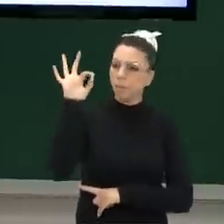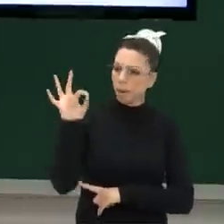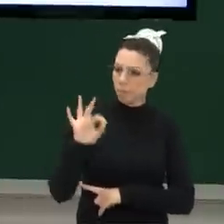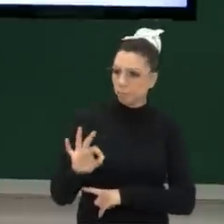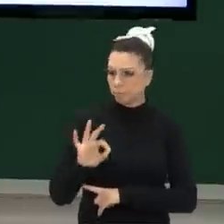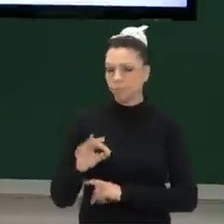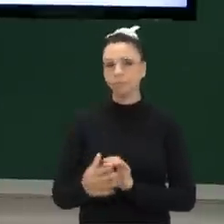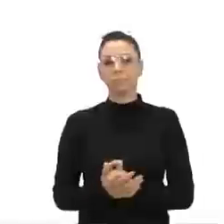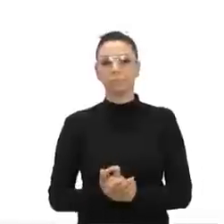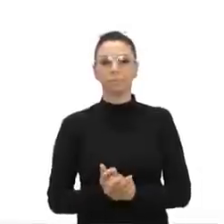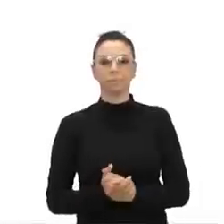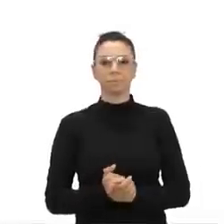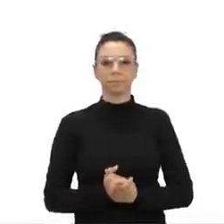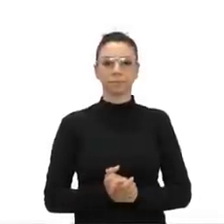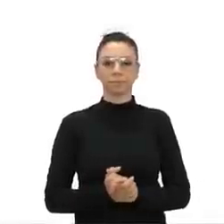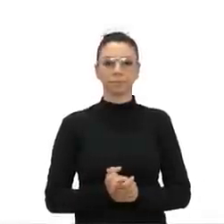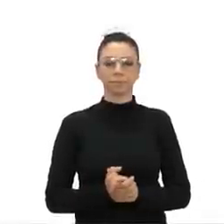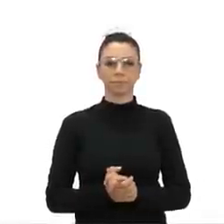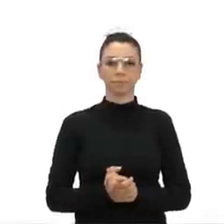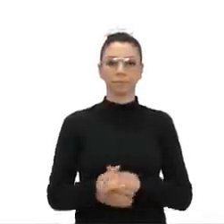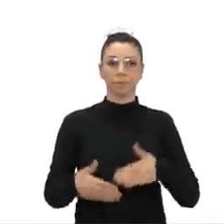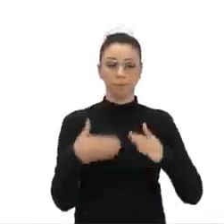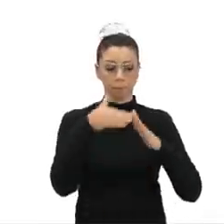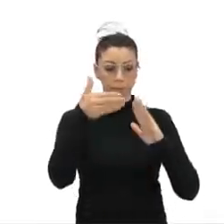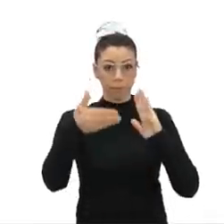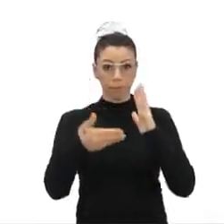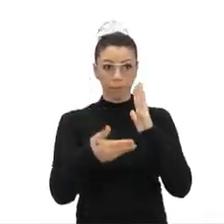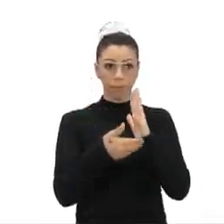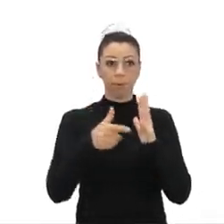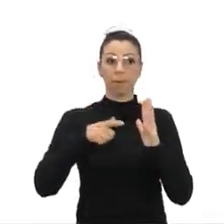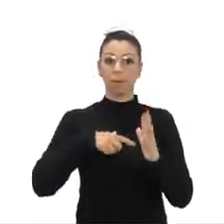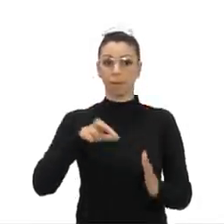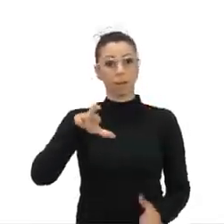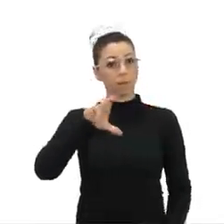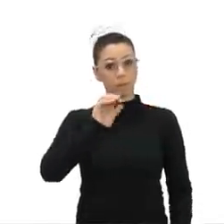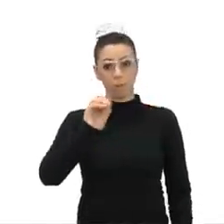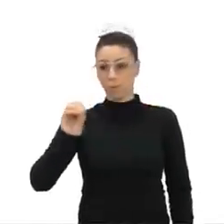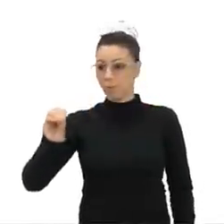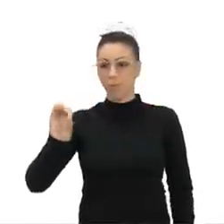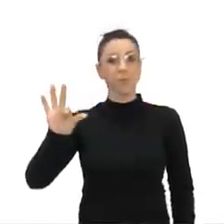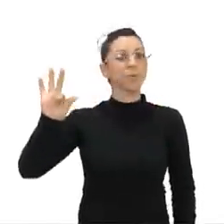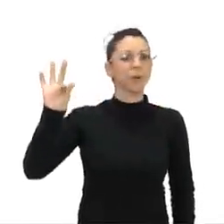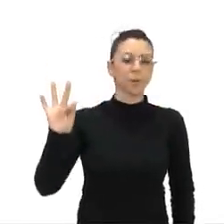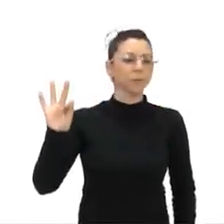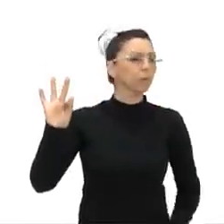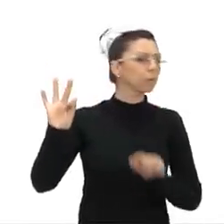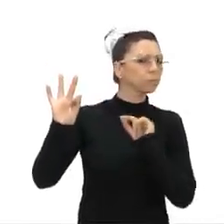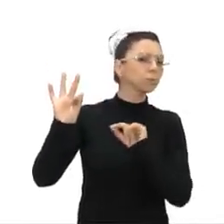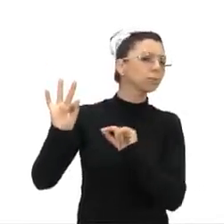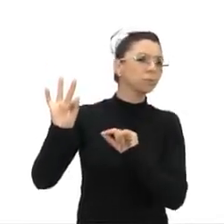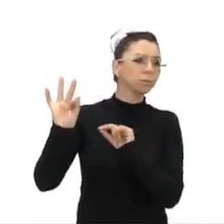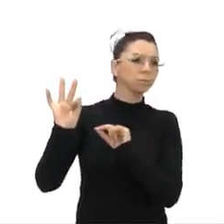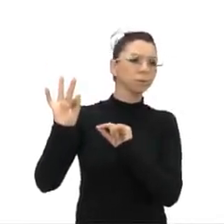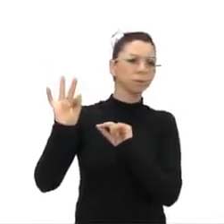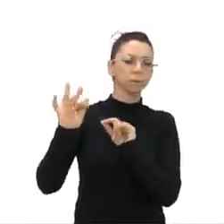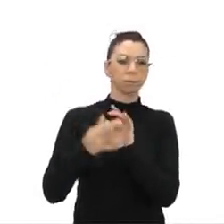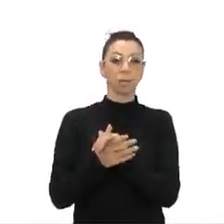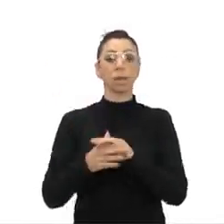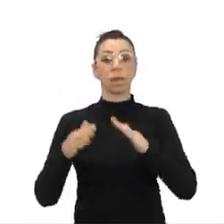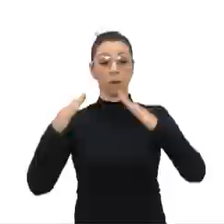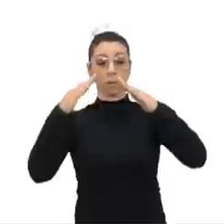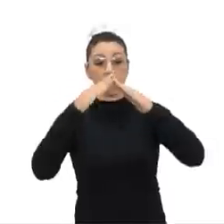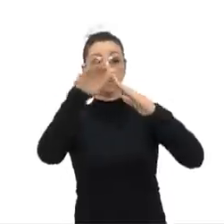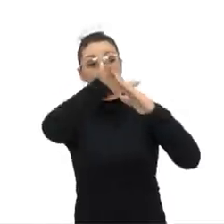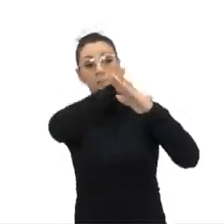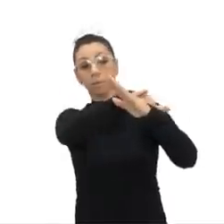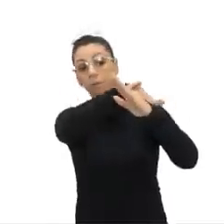ver. Todas as casas têm roofs. Lembram o que é o roof? É o telhado